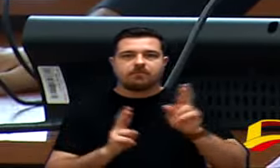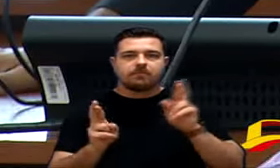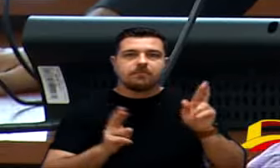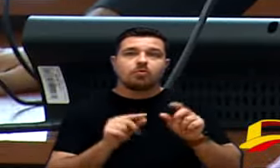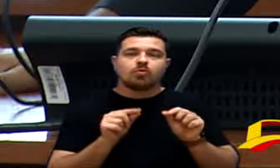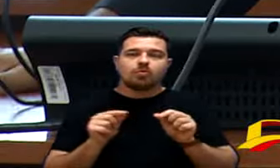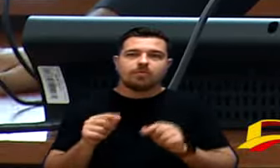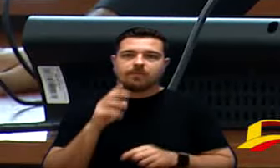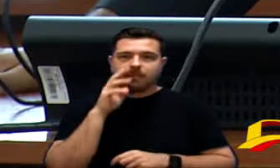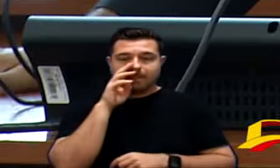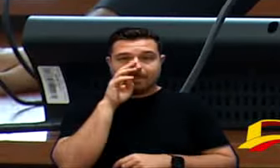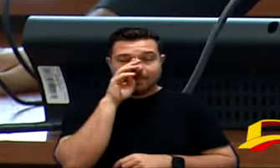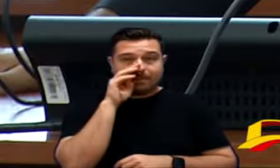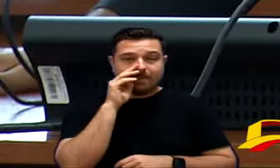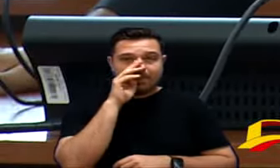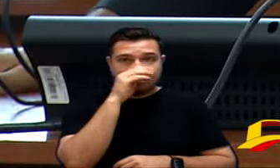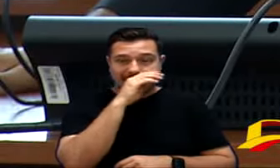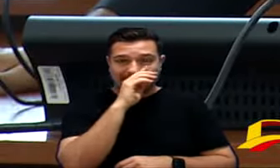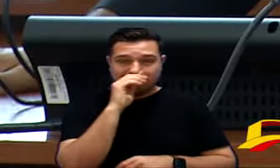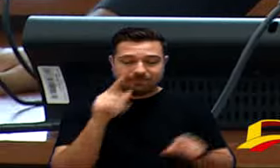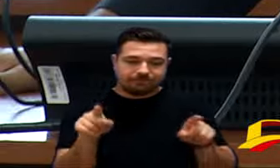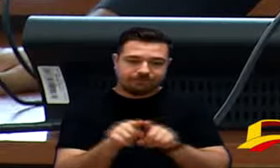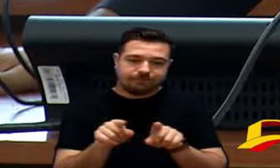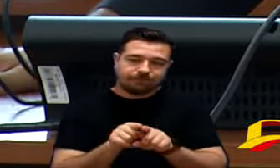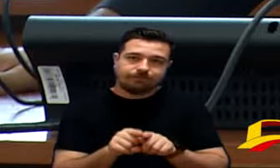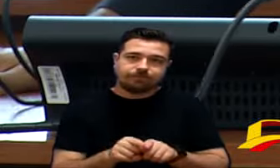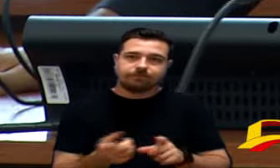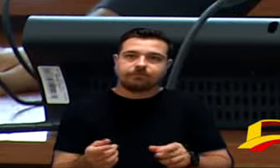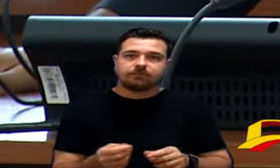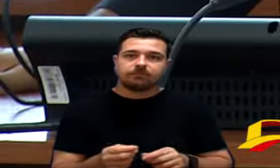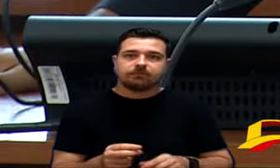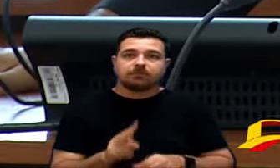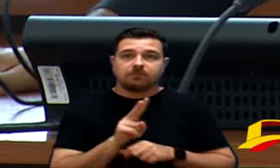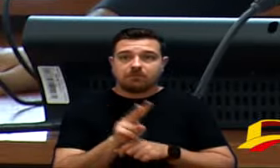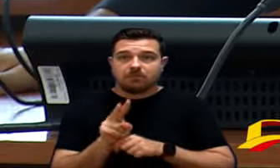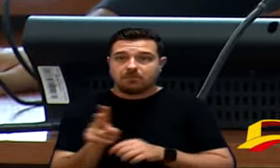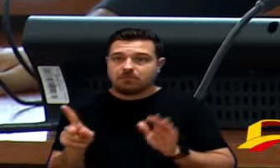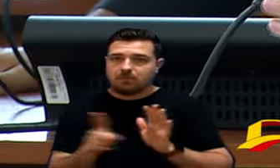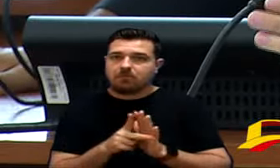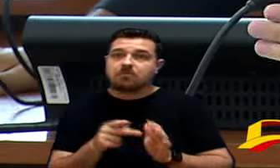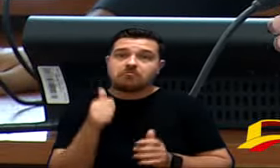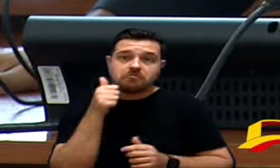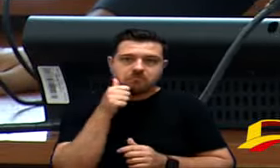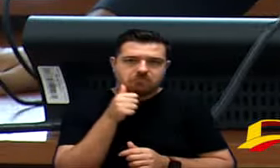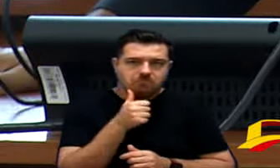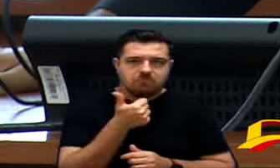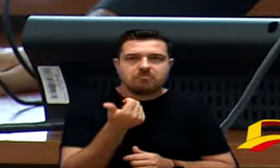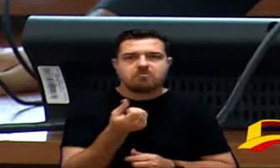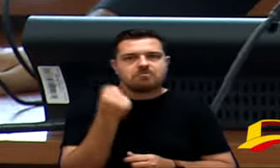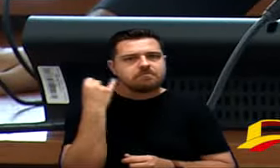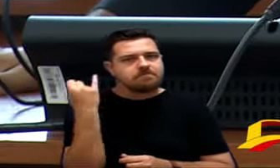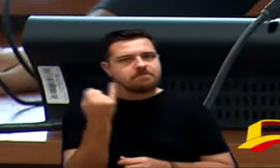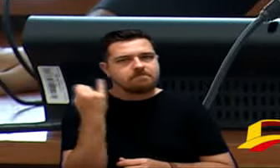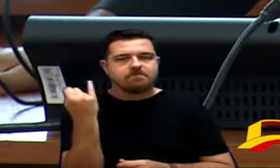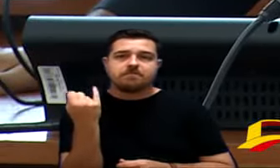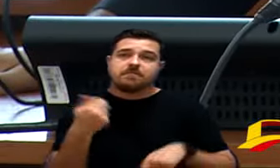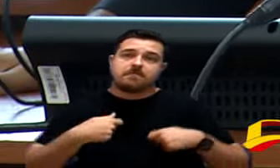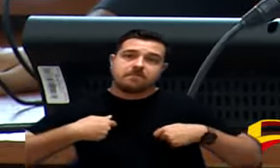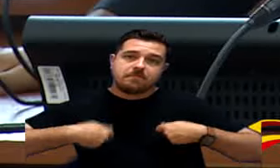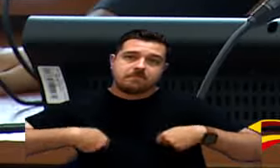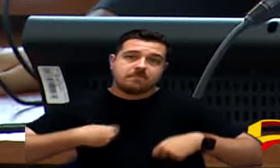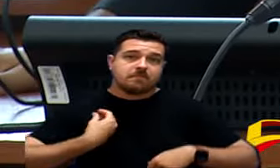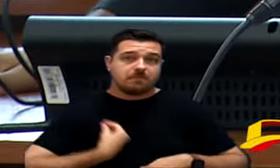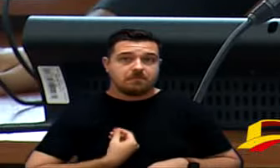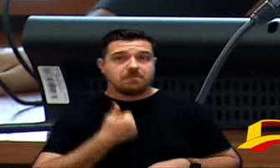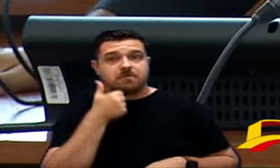algumas intercorrências inclusive Inclusive a questão do protege mulher hoje na cidade que é imprescindível na proteção da vida